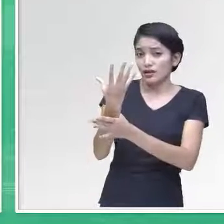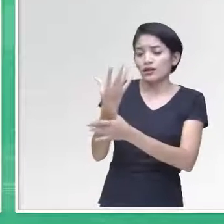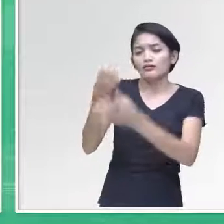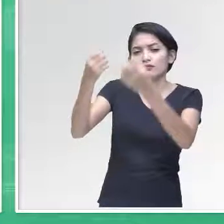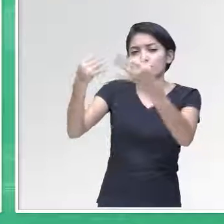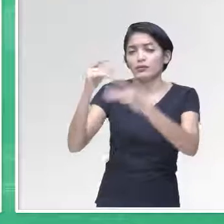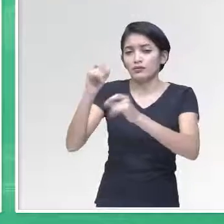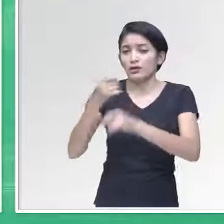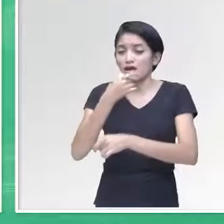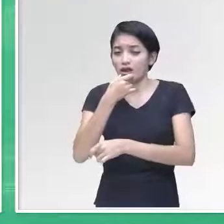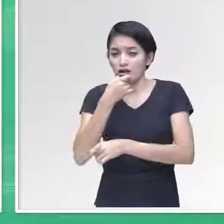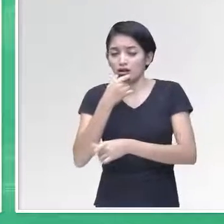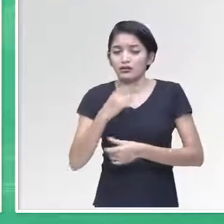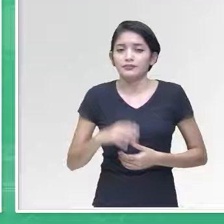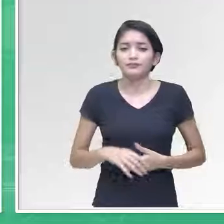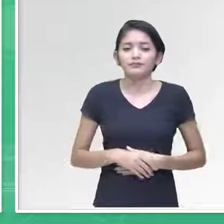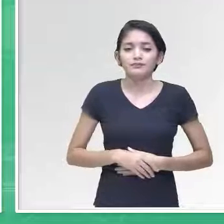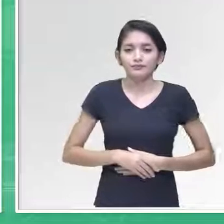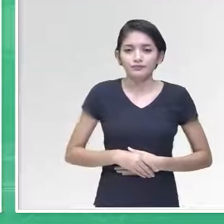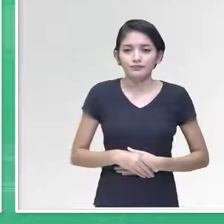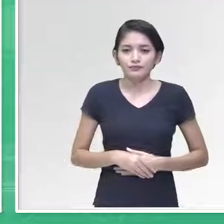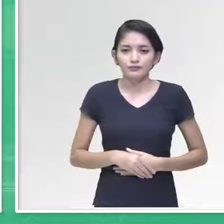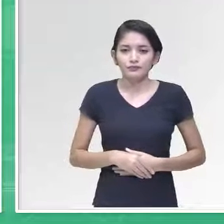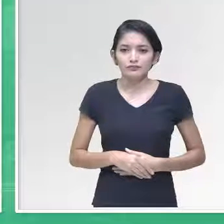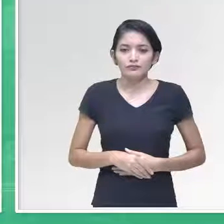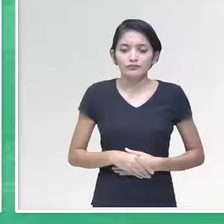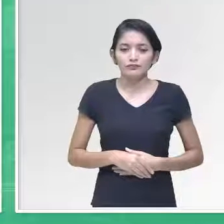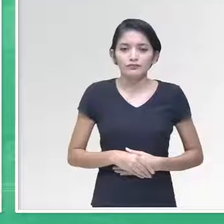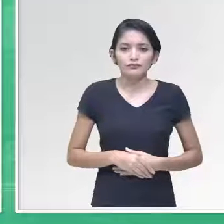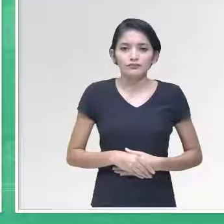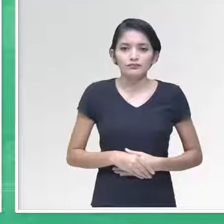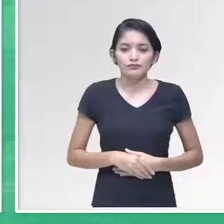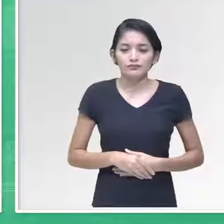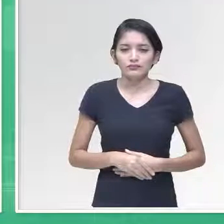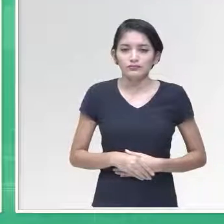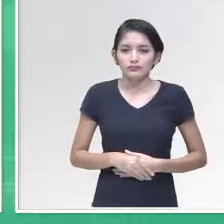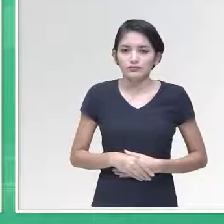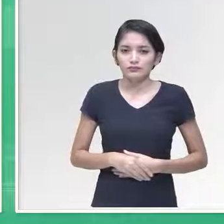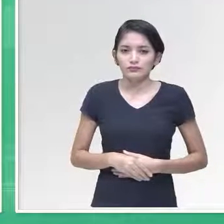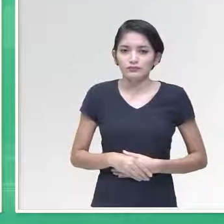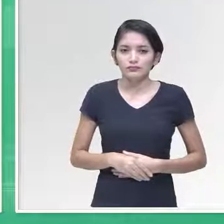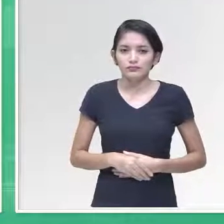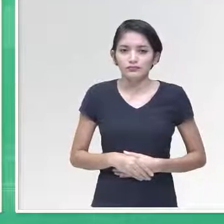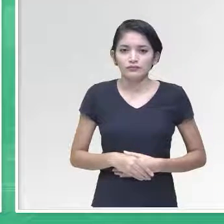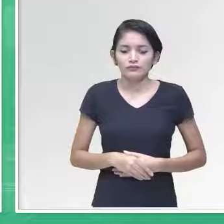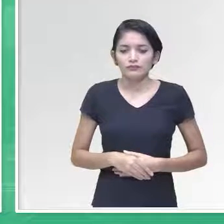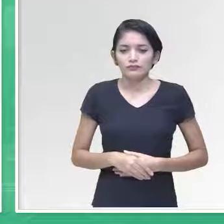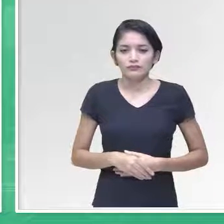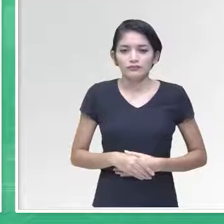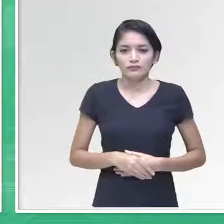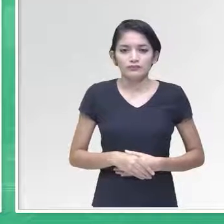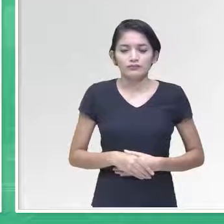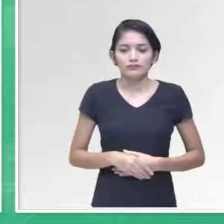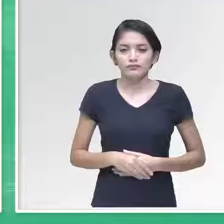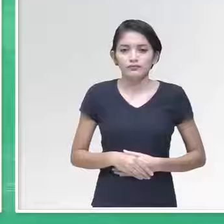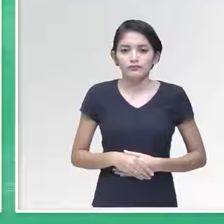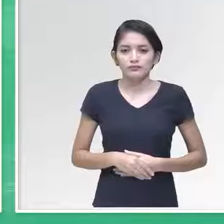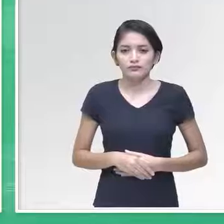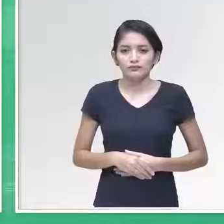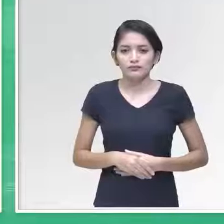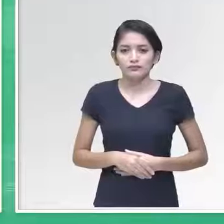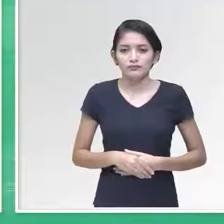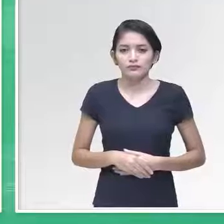after resting his hot iron on his pen by accident, ink was ejected from the pen's point a few moments